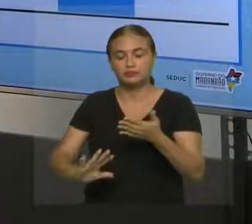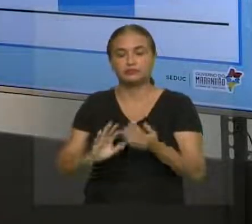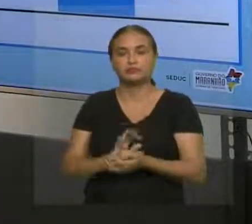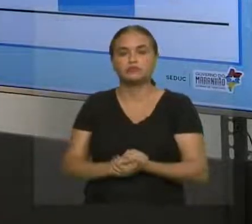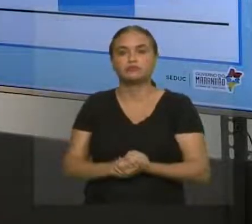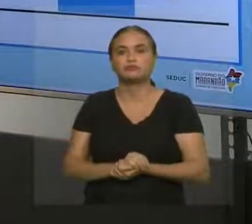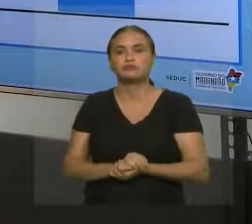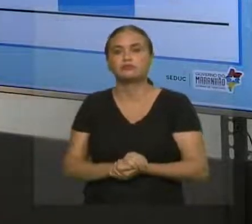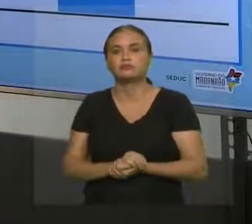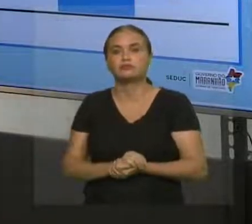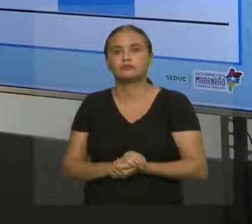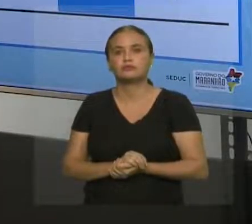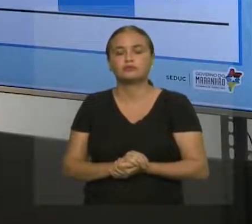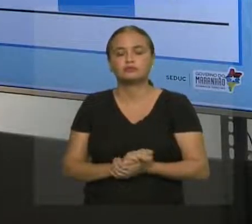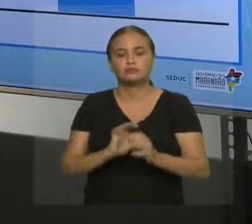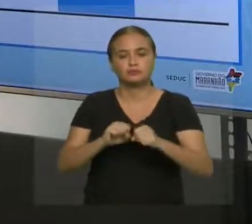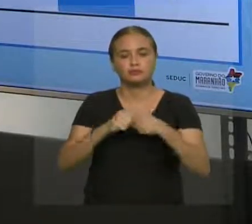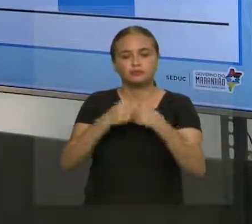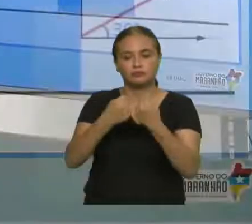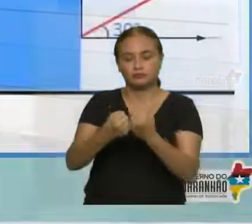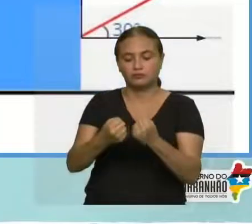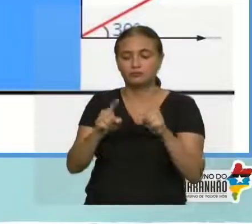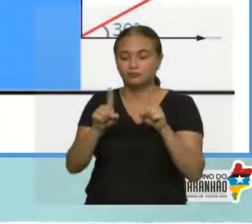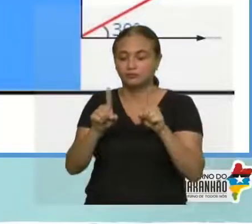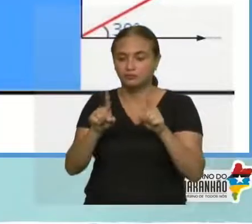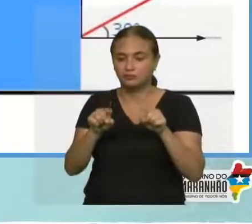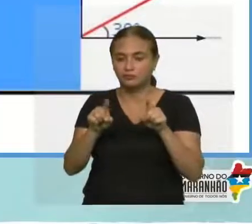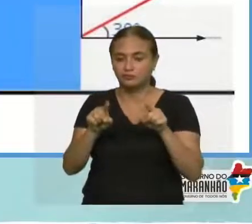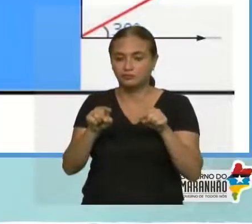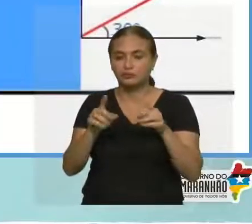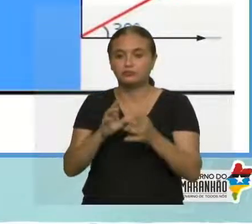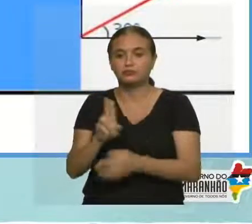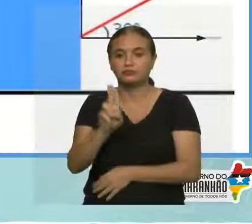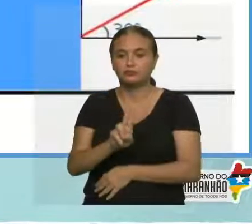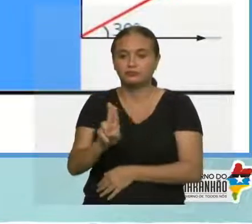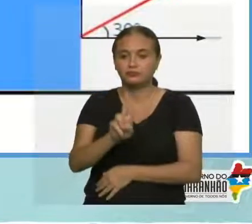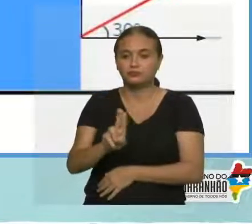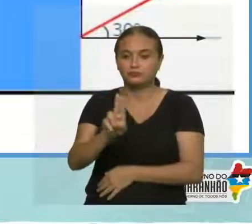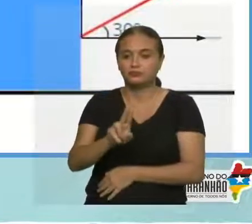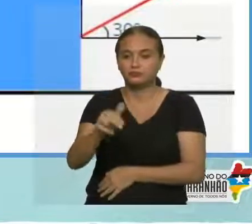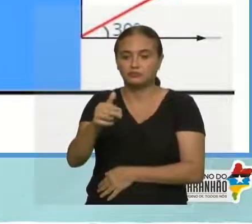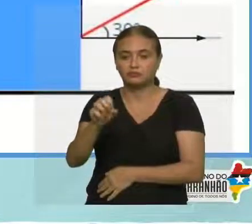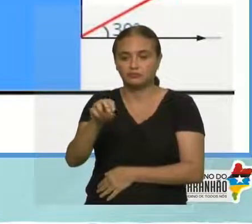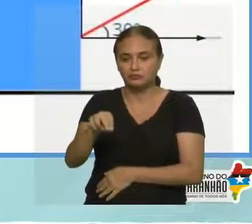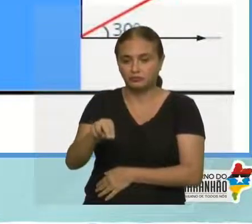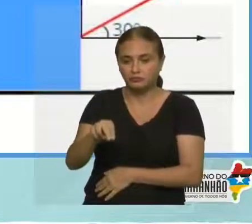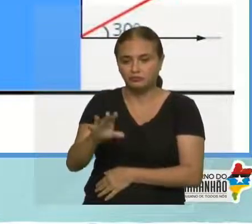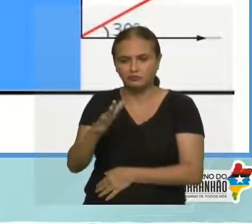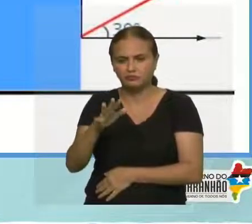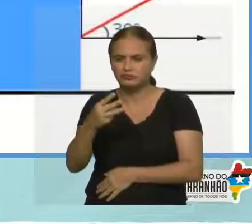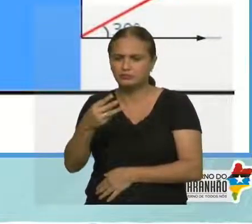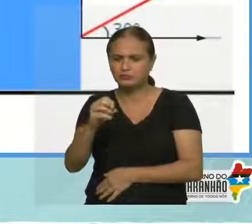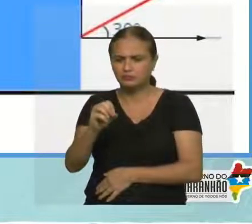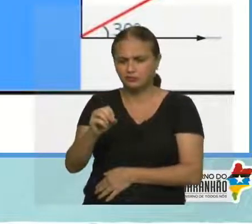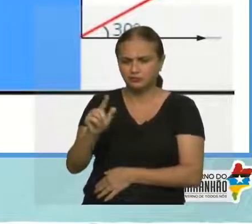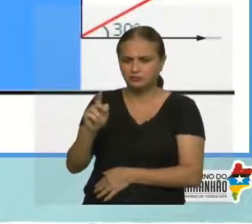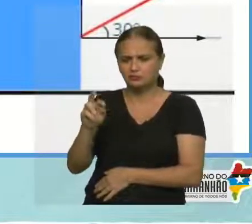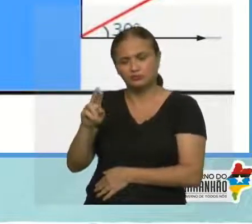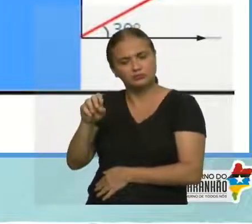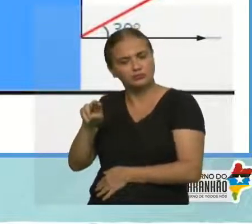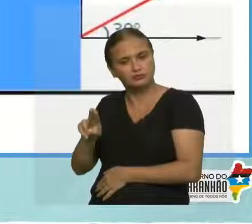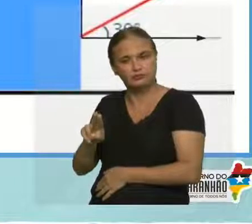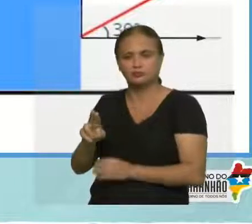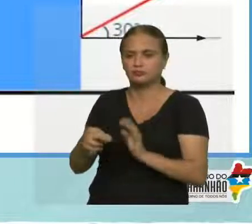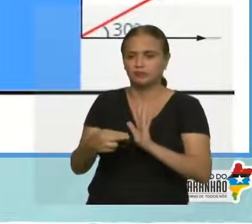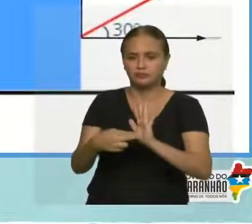hoje, eu tenho aqui, uma força de módulo igual a 10 N, ela é aplicada em um corpo com ângulo de 30 graus. Ali eu tenho uma força aplicando com um corpo de